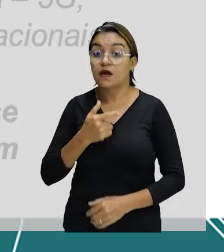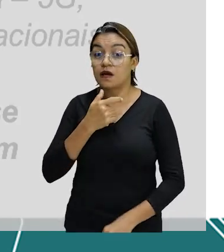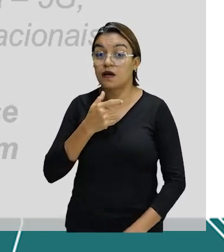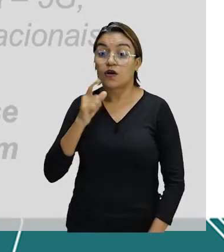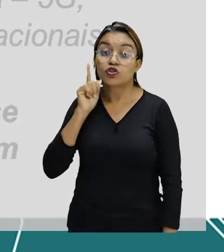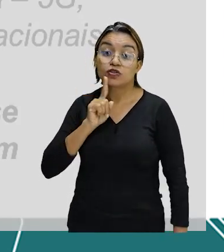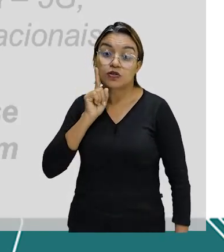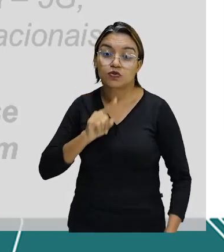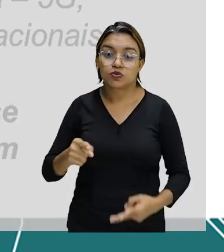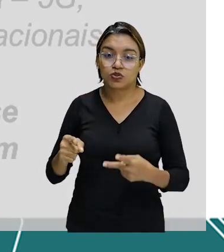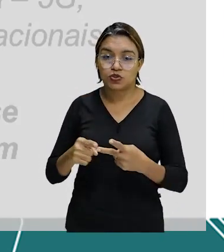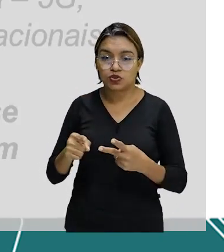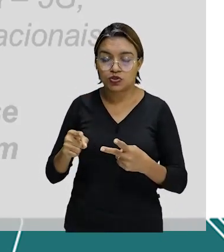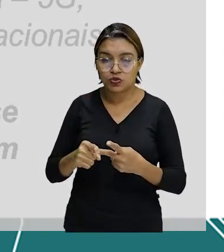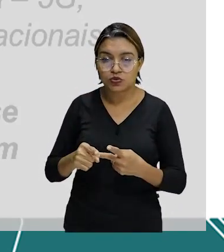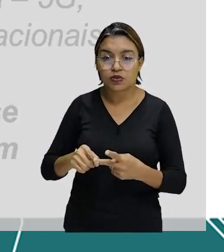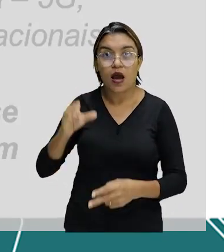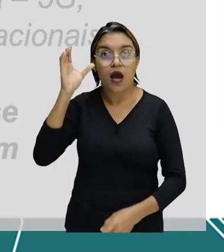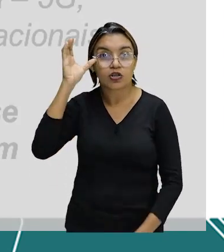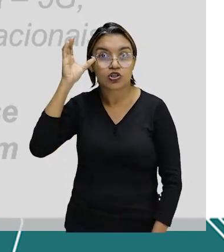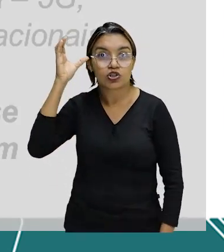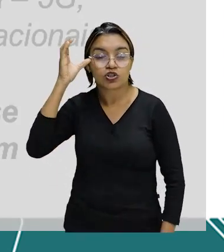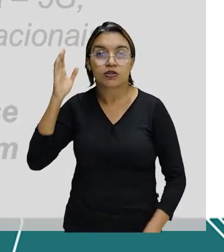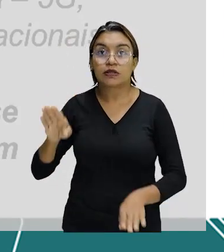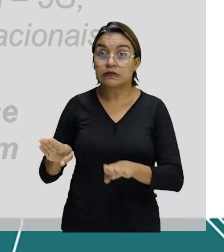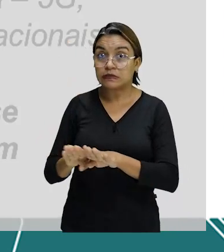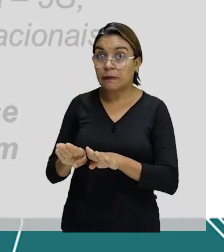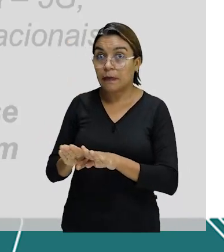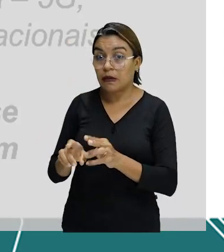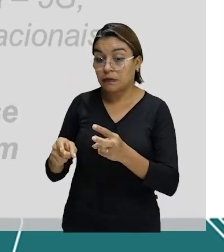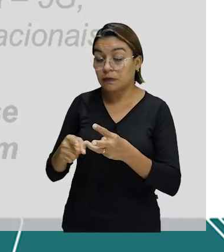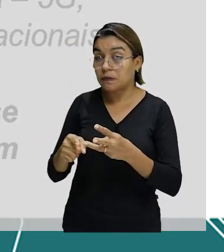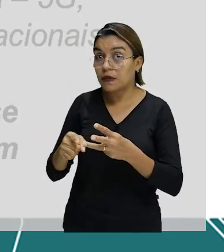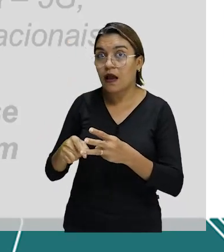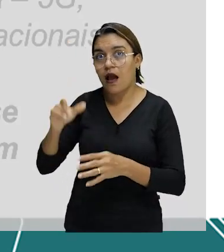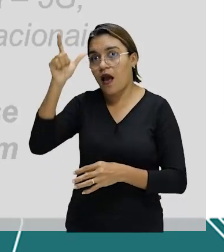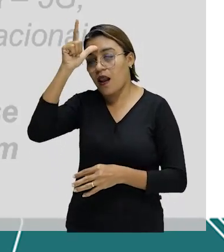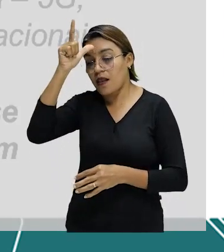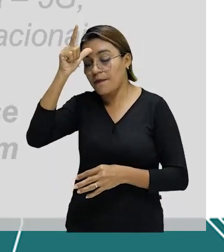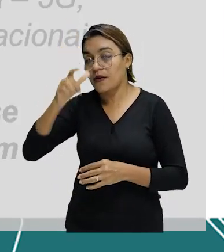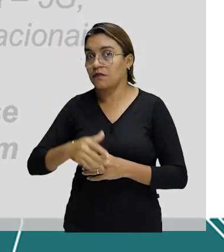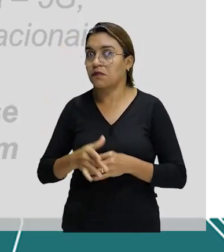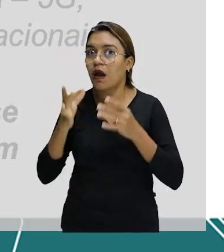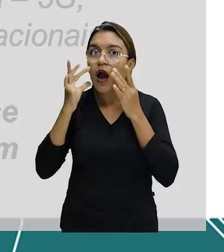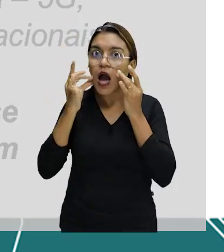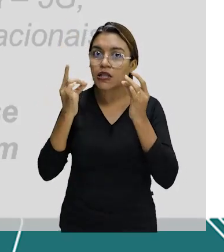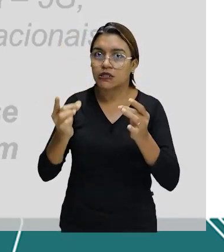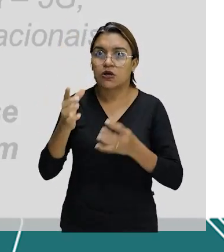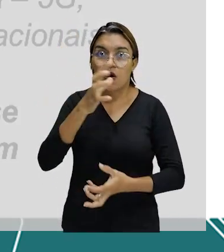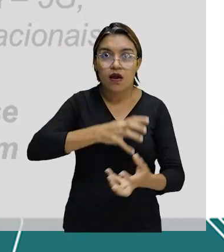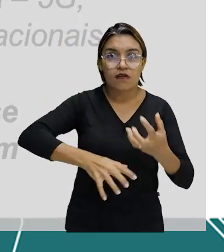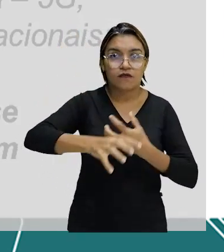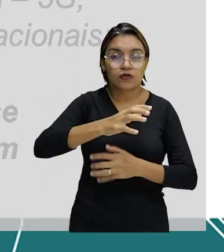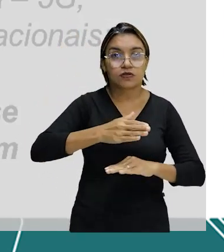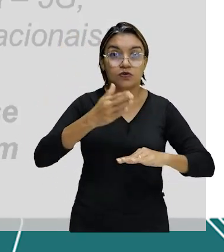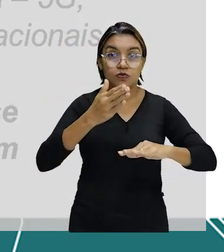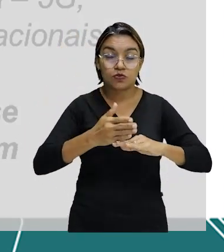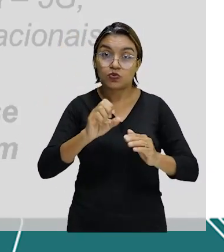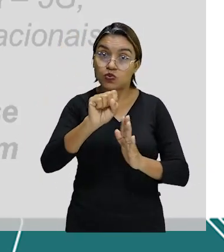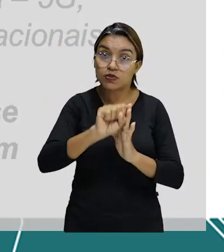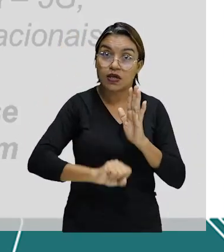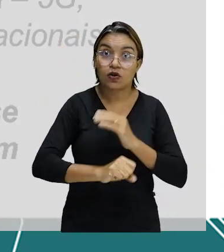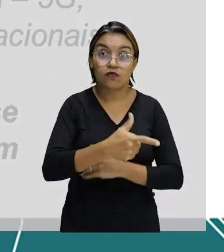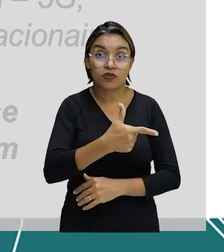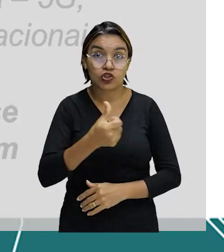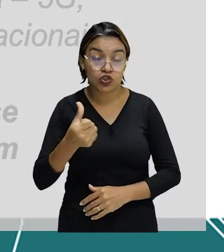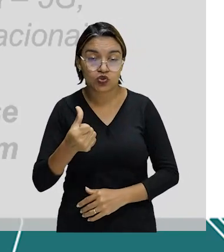a China e a Alemanha, galera, tá? Muita atenção. Essa revolução ela vai ser uma revolução típica agora do século XXI. Ela está